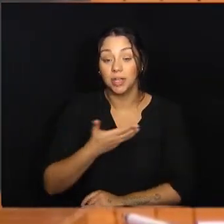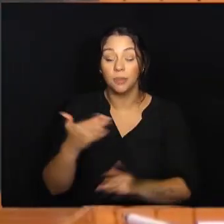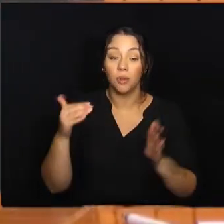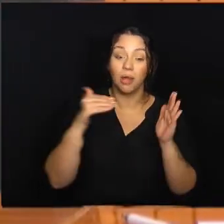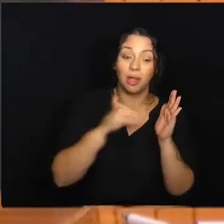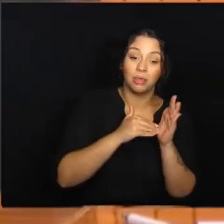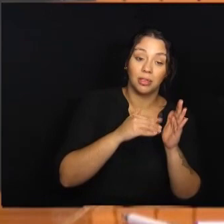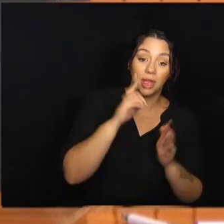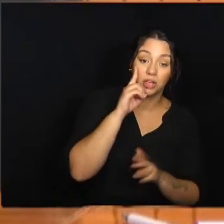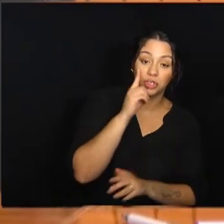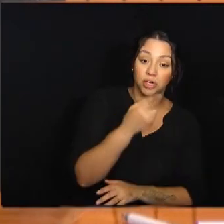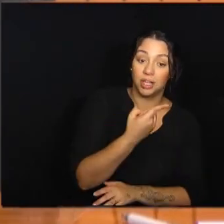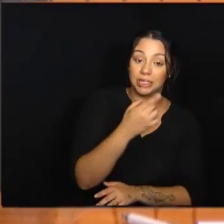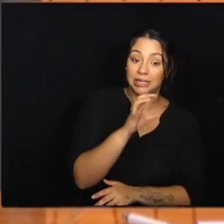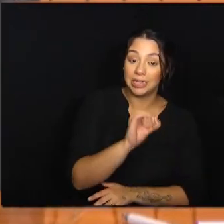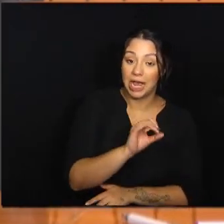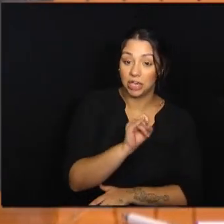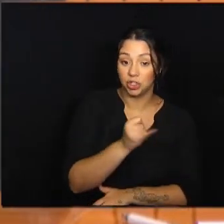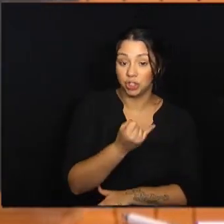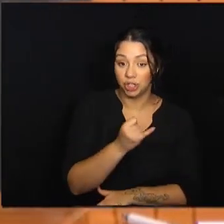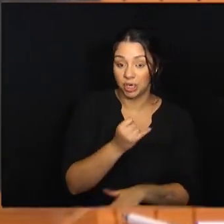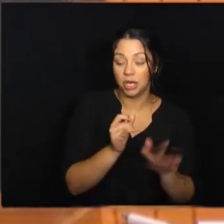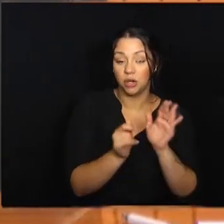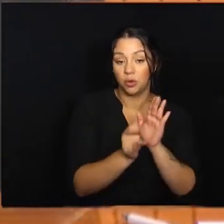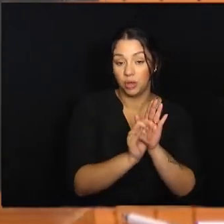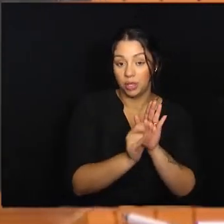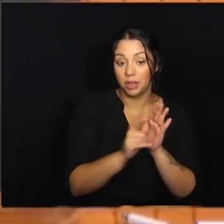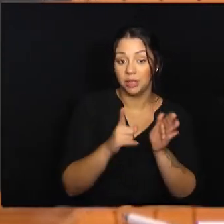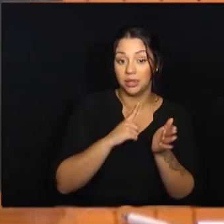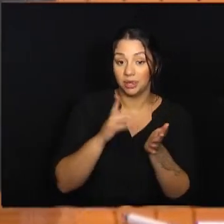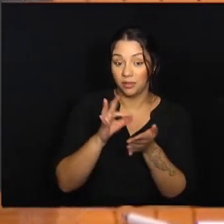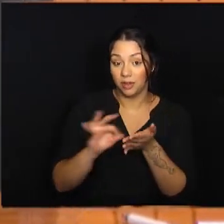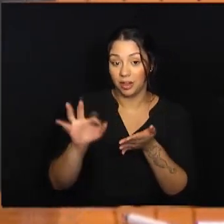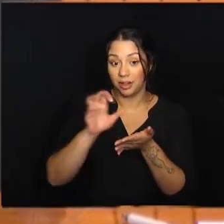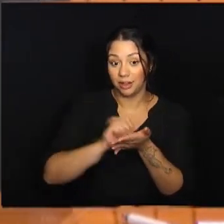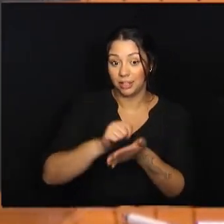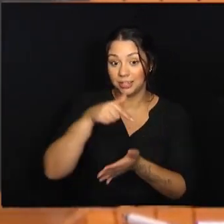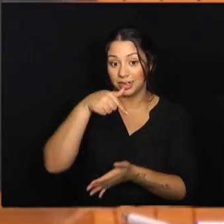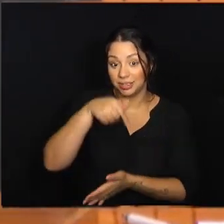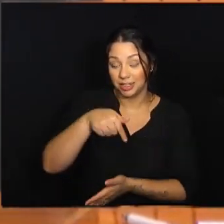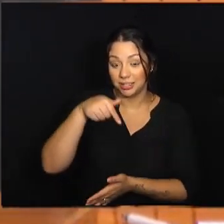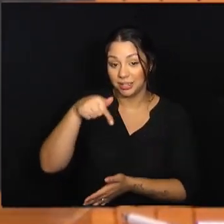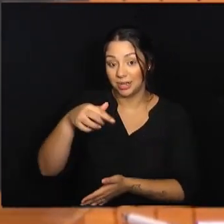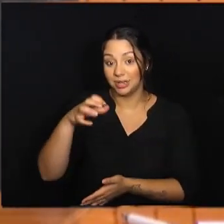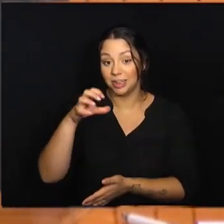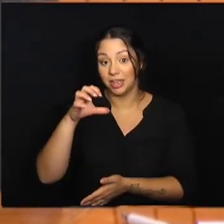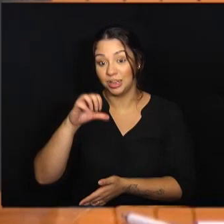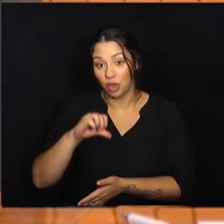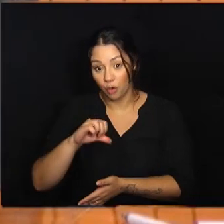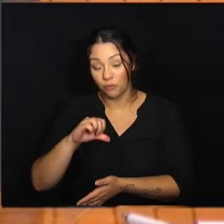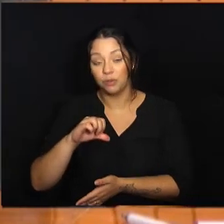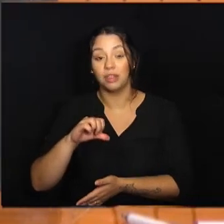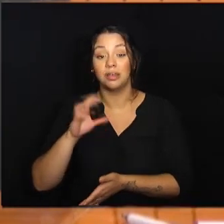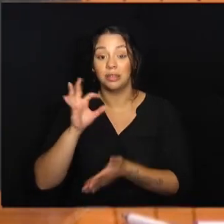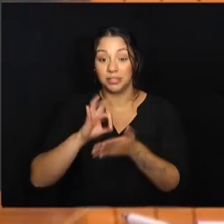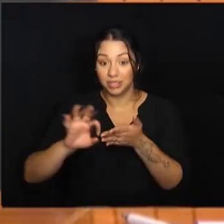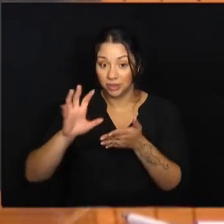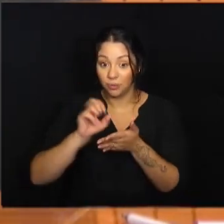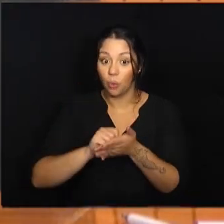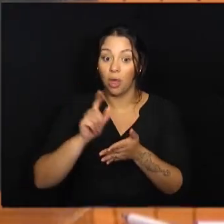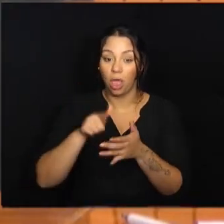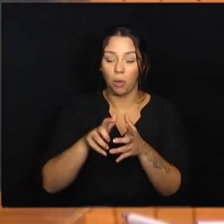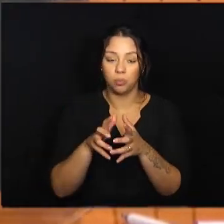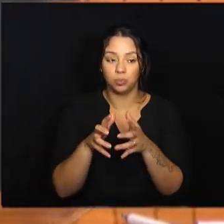de janeiro, e ele teve cerca de 769 inscritos. Então, é um número muito